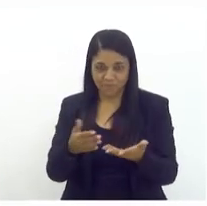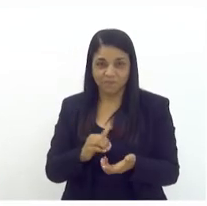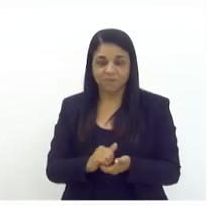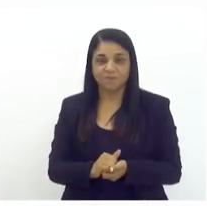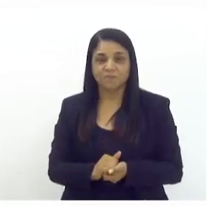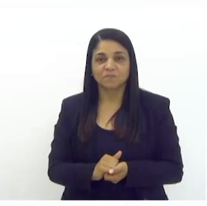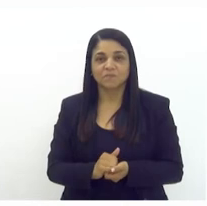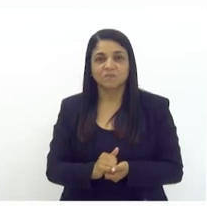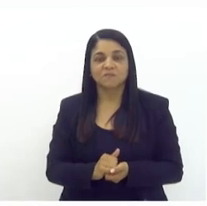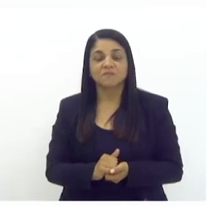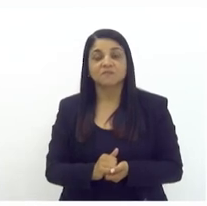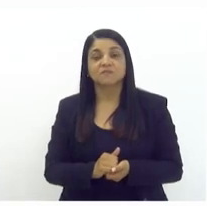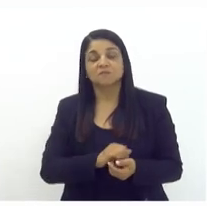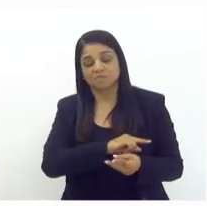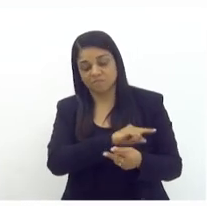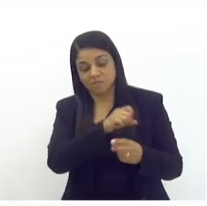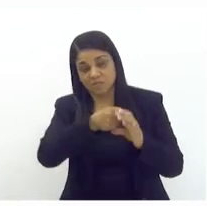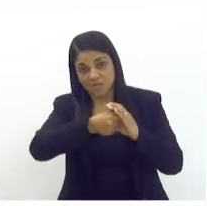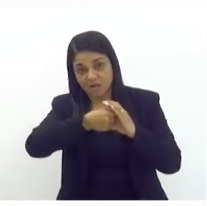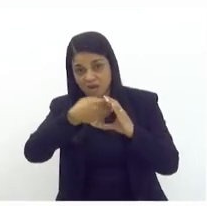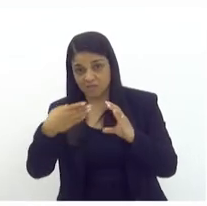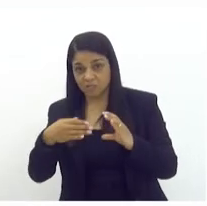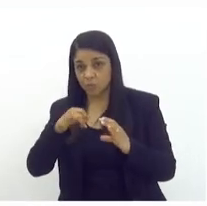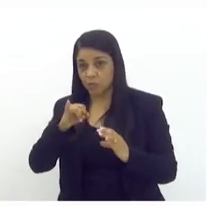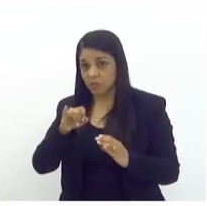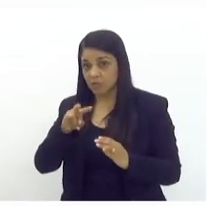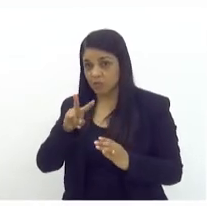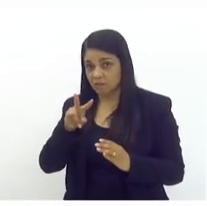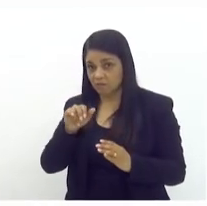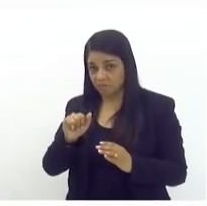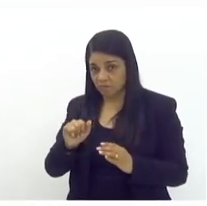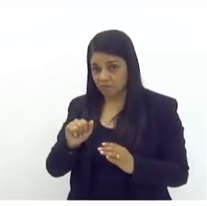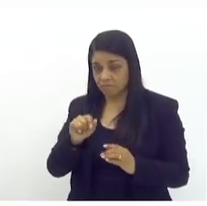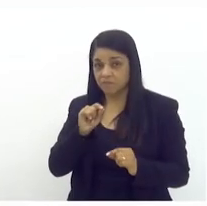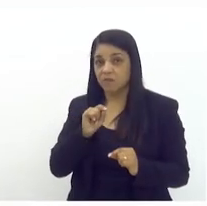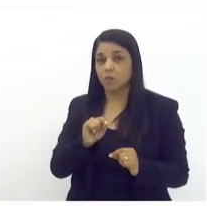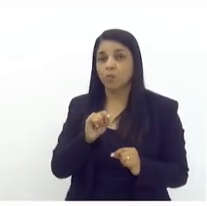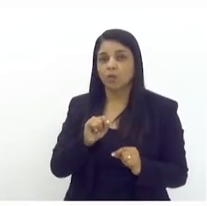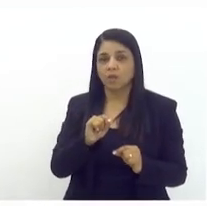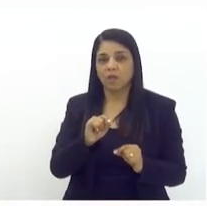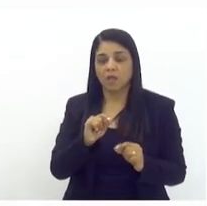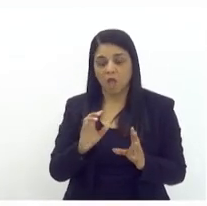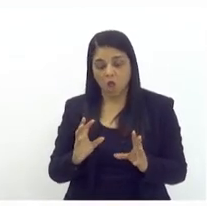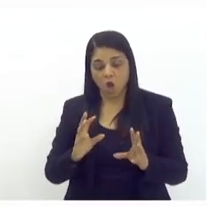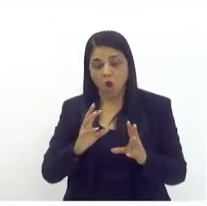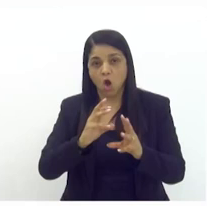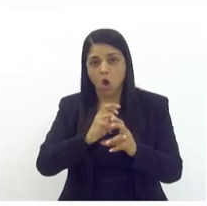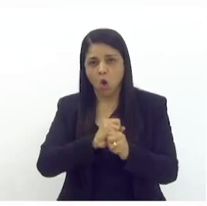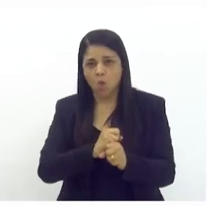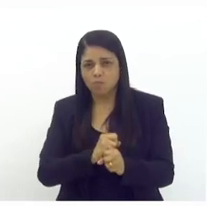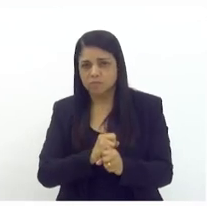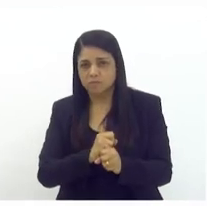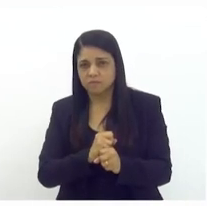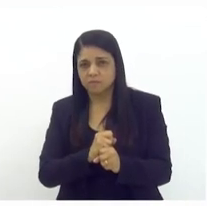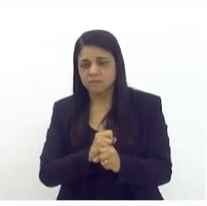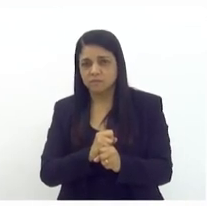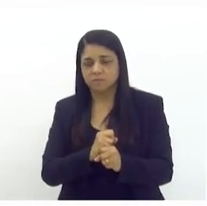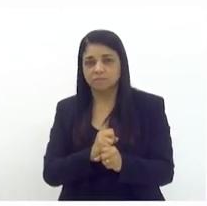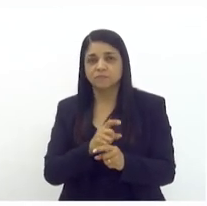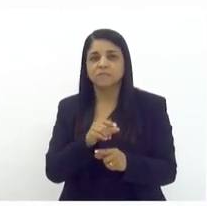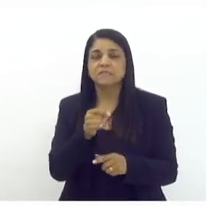a outra característica do Ivan é a sua não como atividade plena que significa